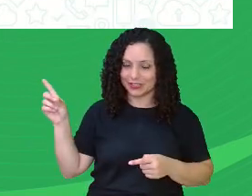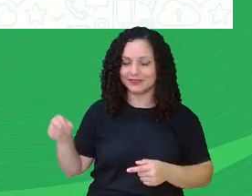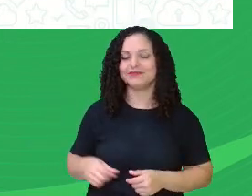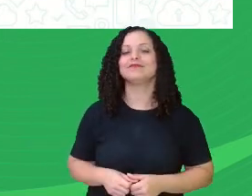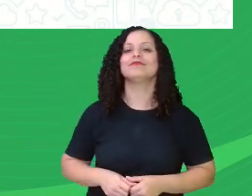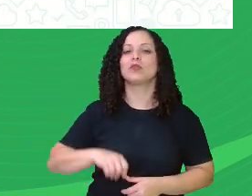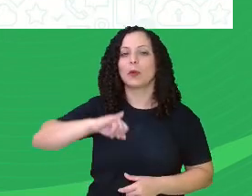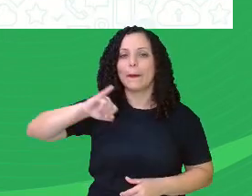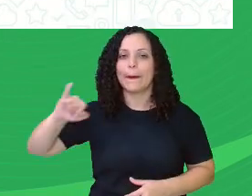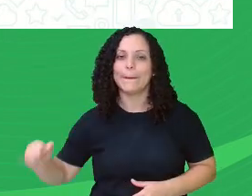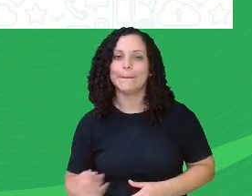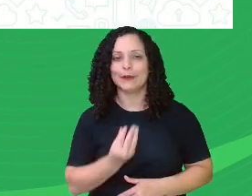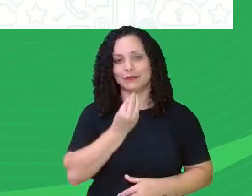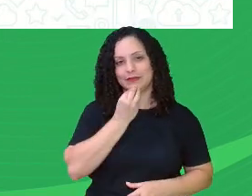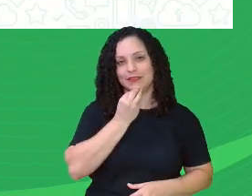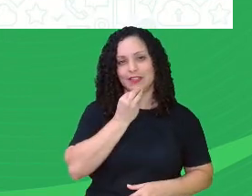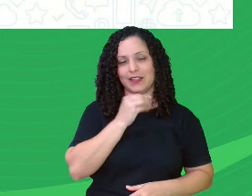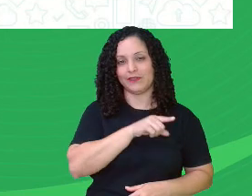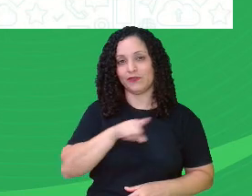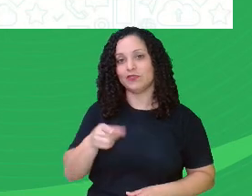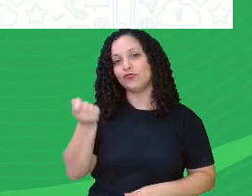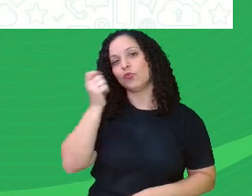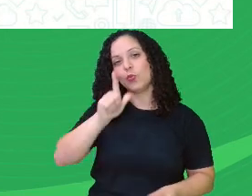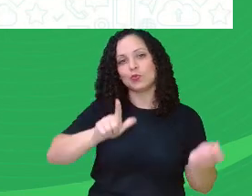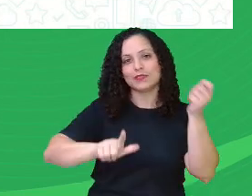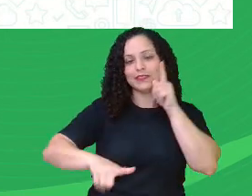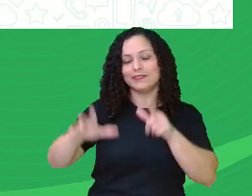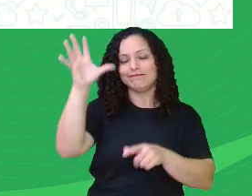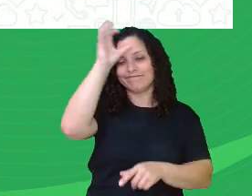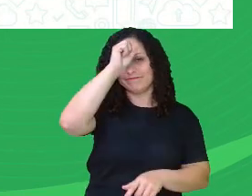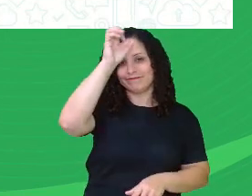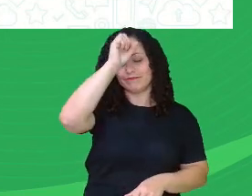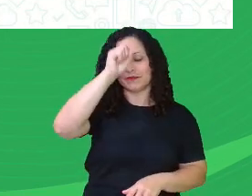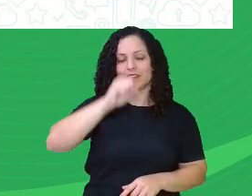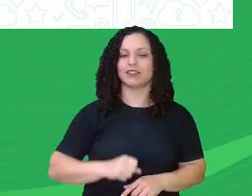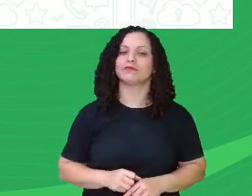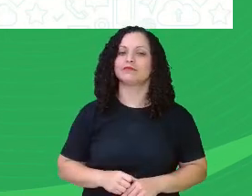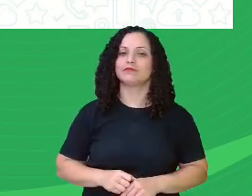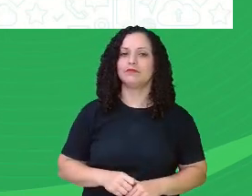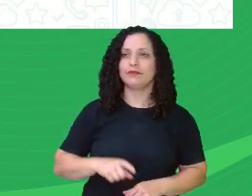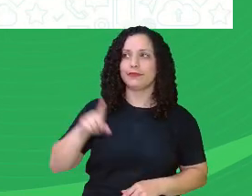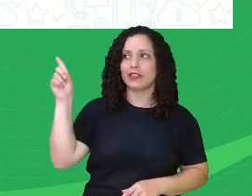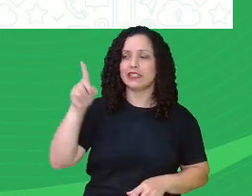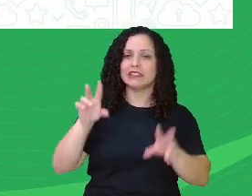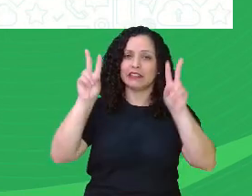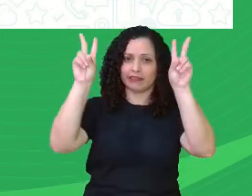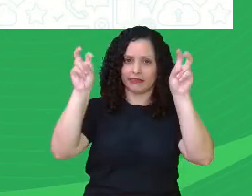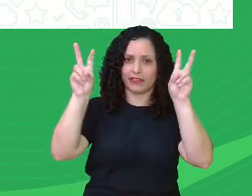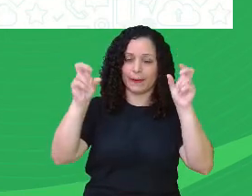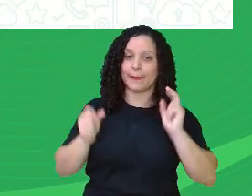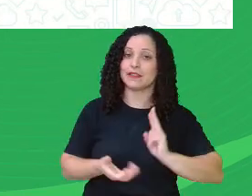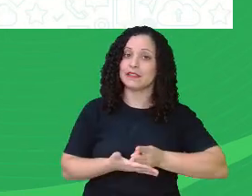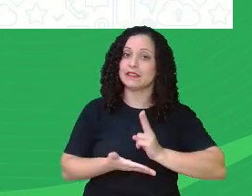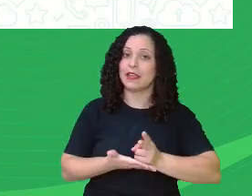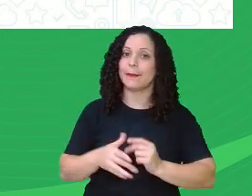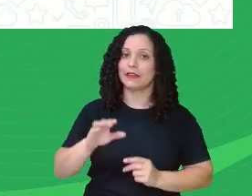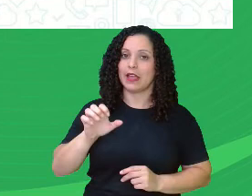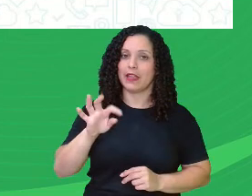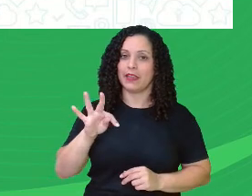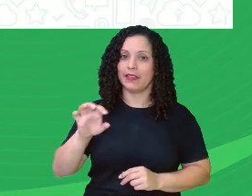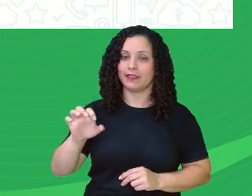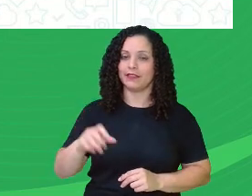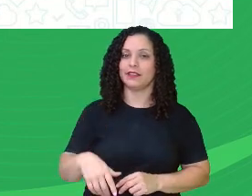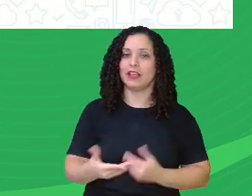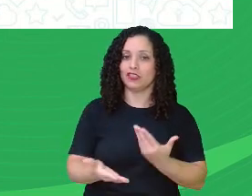chance de vocês aí desenvolverem uma boa aí, o cálculo de volume. Que inclusive é um dos assuntos que é bem presente na prova do ETE, da